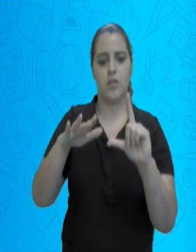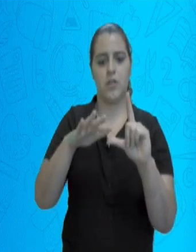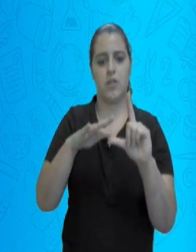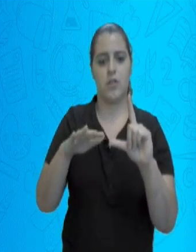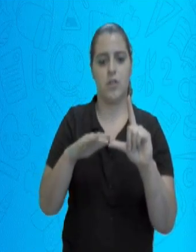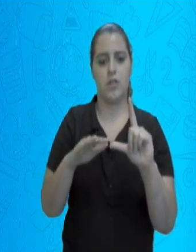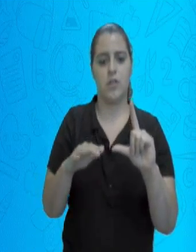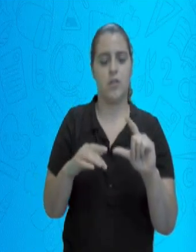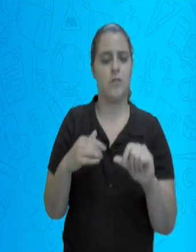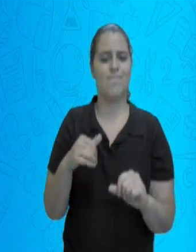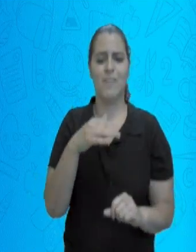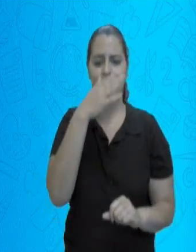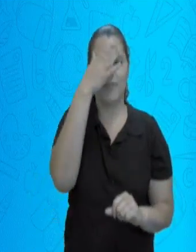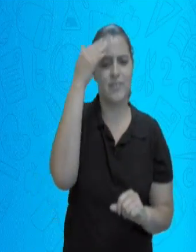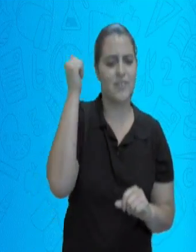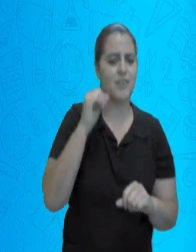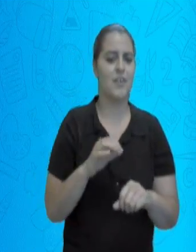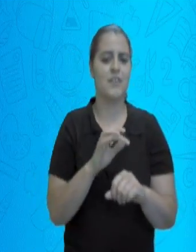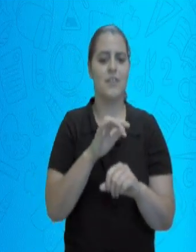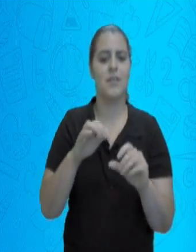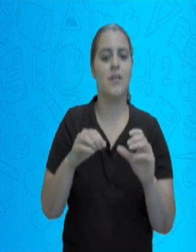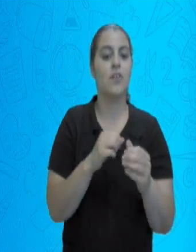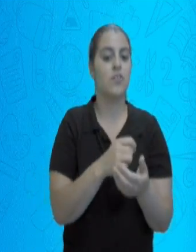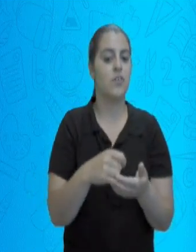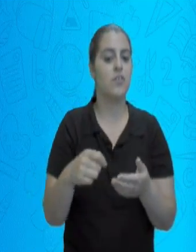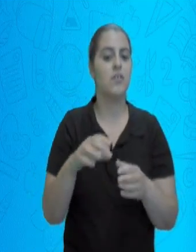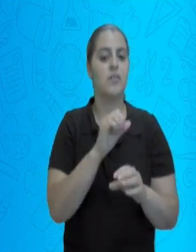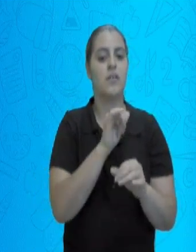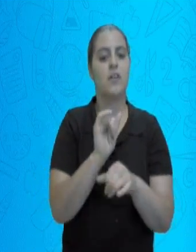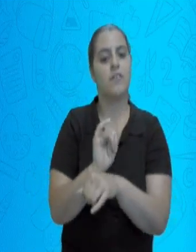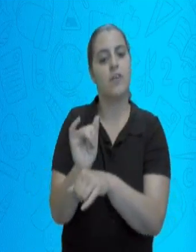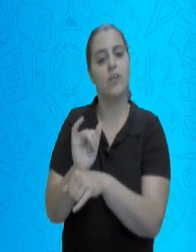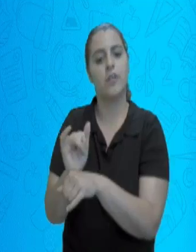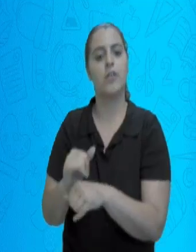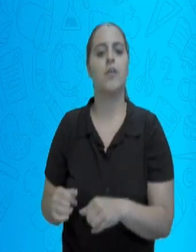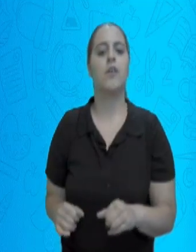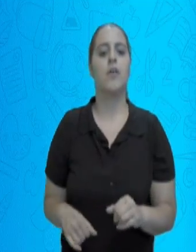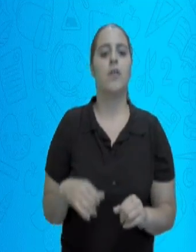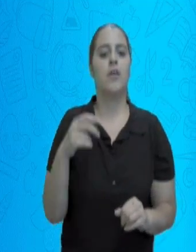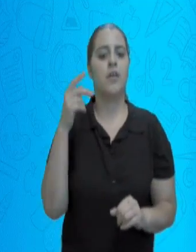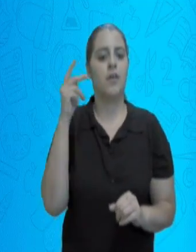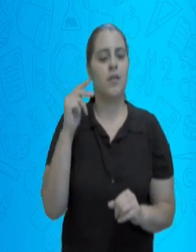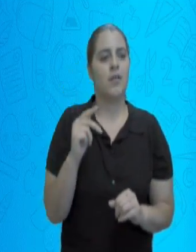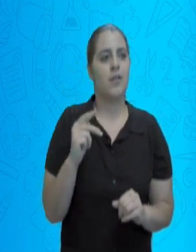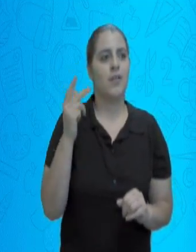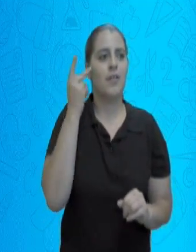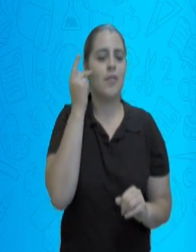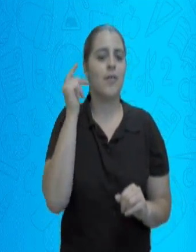tela. Não deixe de se inscrever no nosso canal do YouTube SMED-GV.